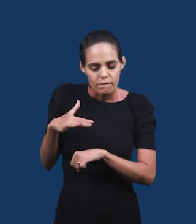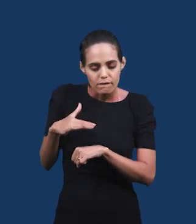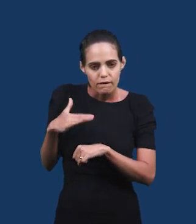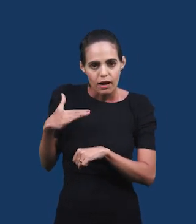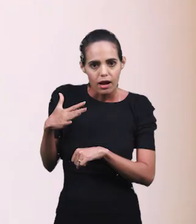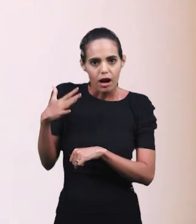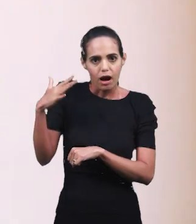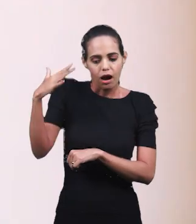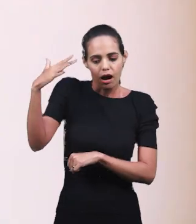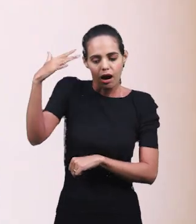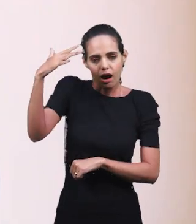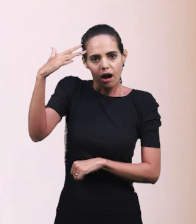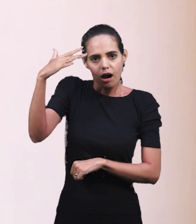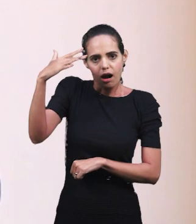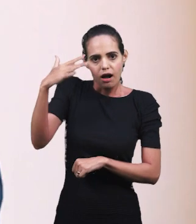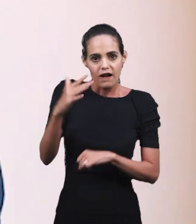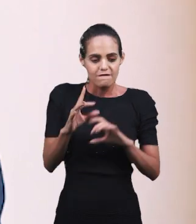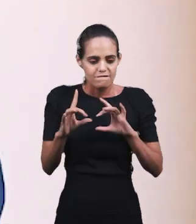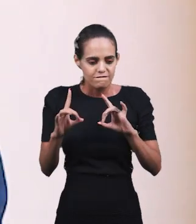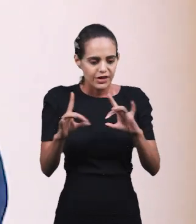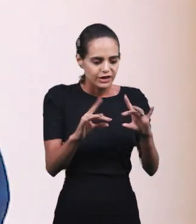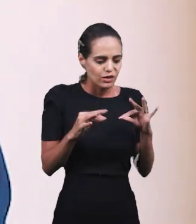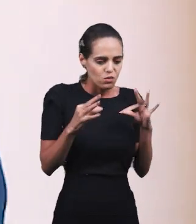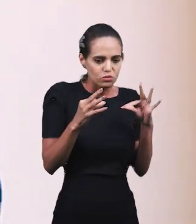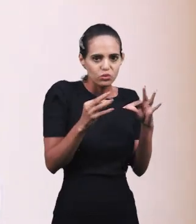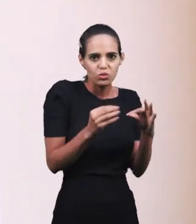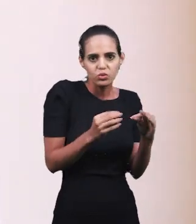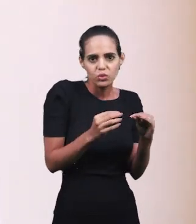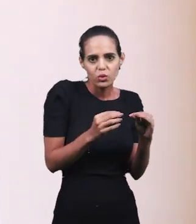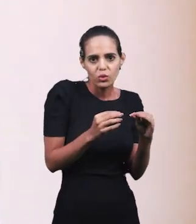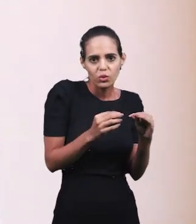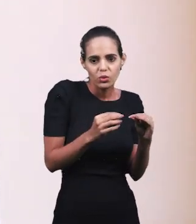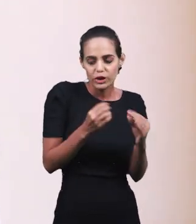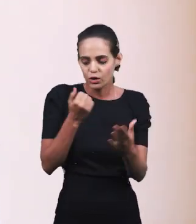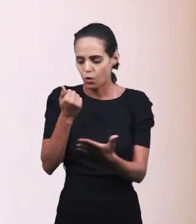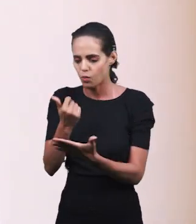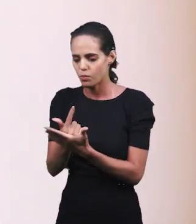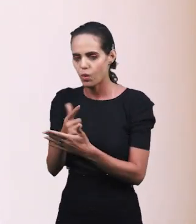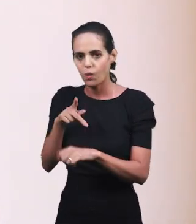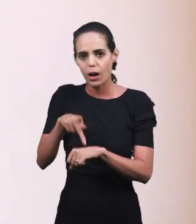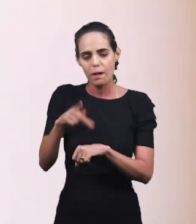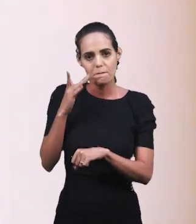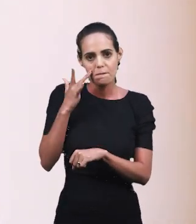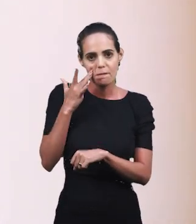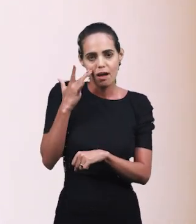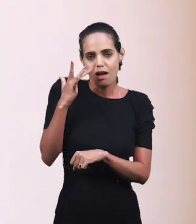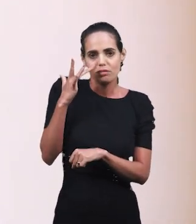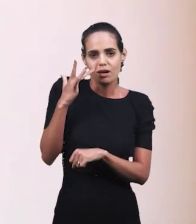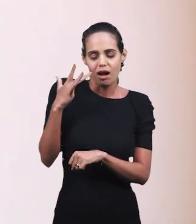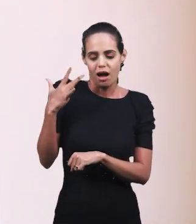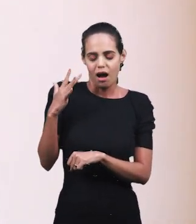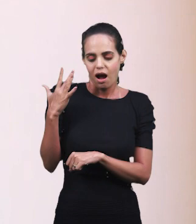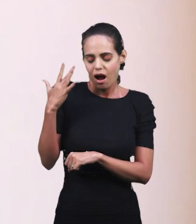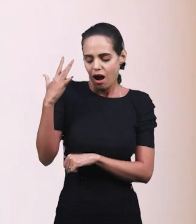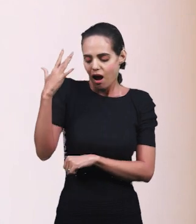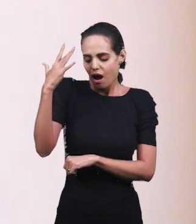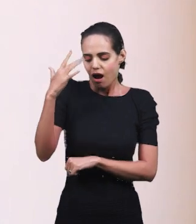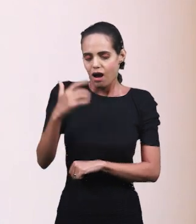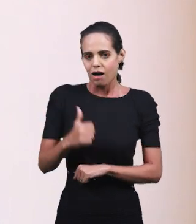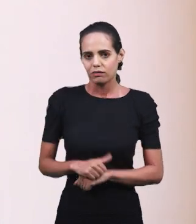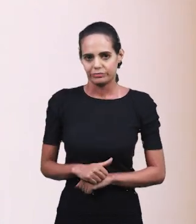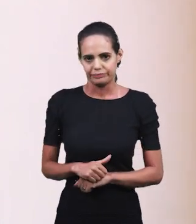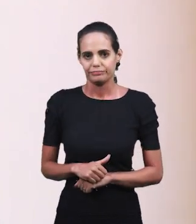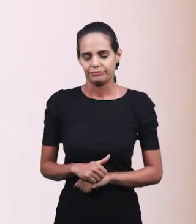comprou-a. Nós vemos que a pérola de grande valor é o Senhor Jesus. Então, o